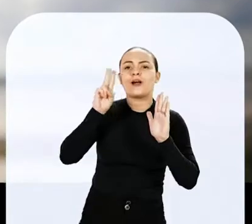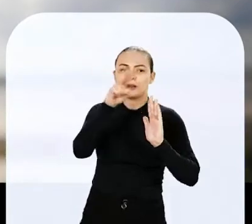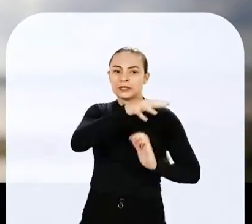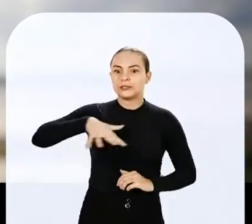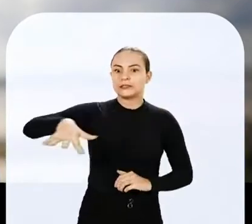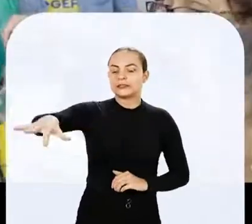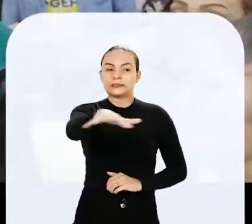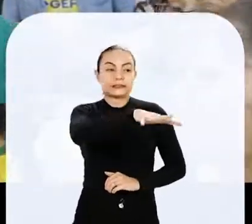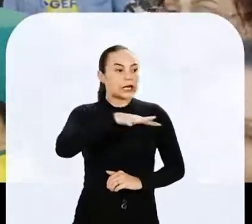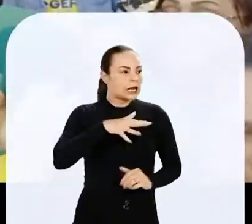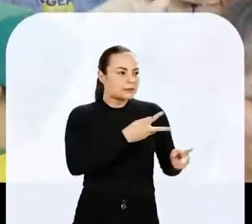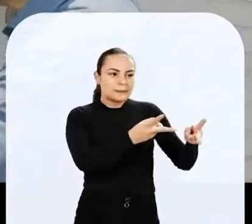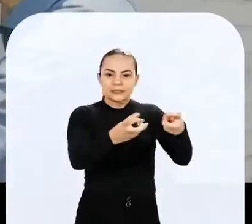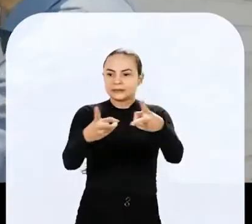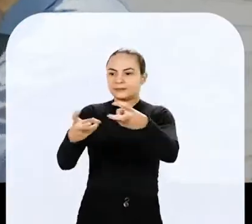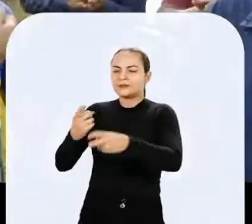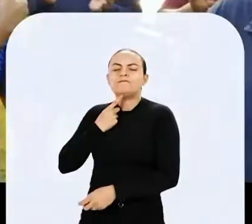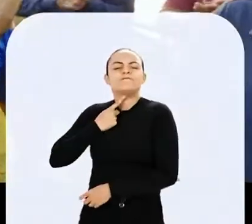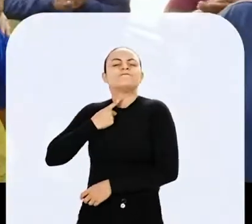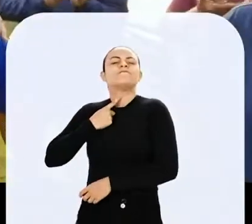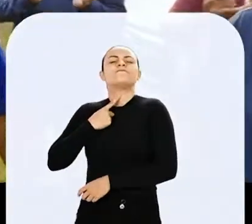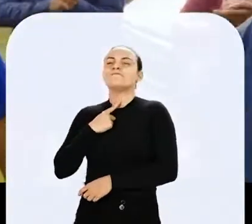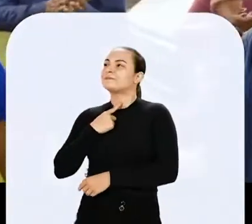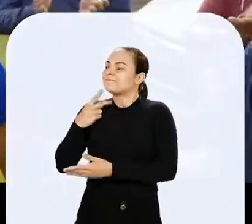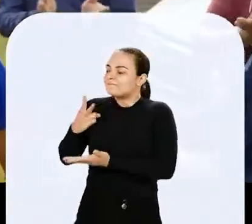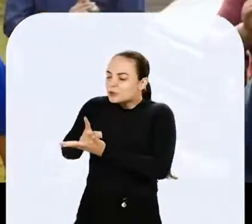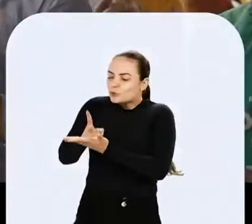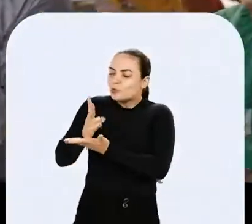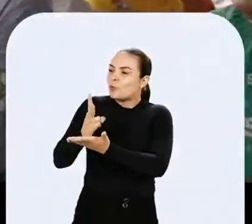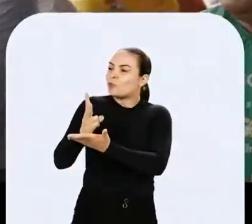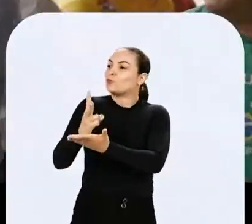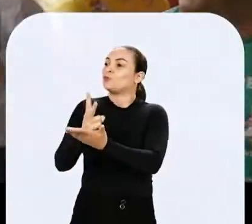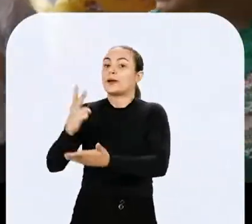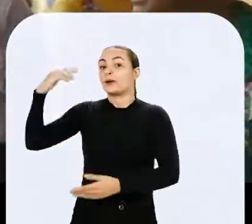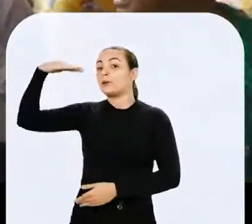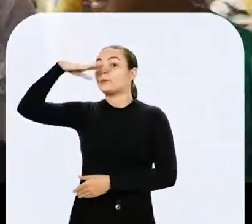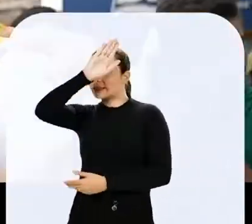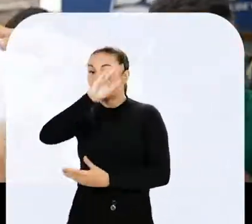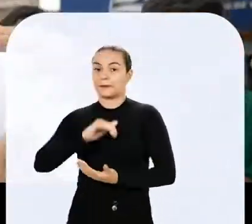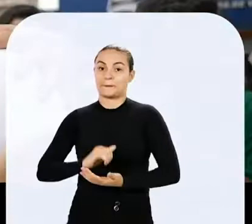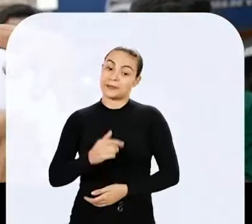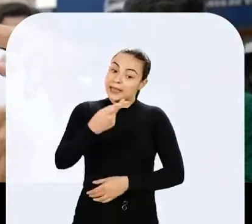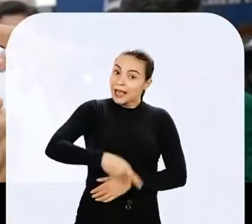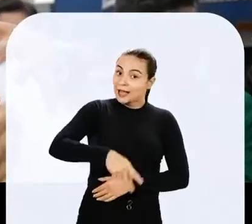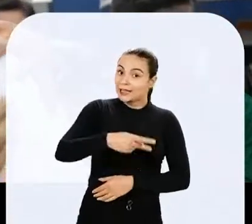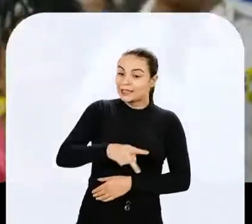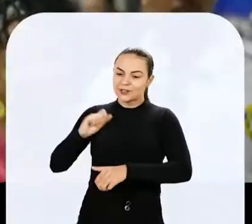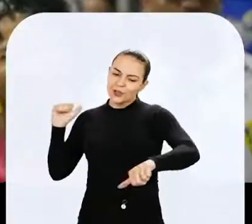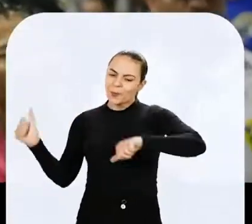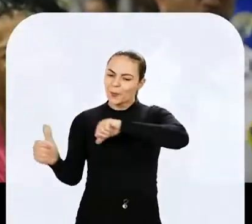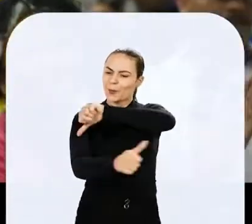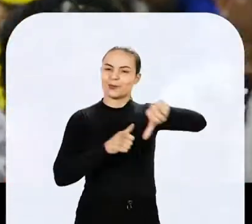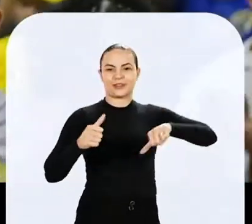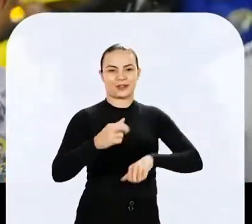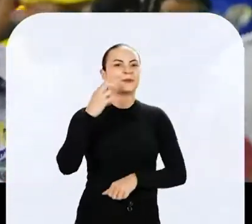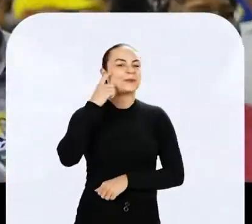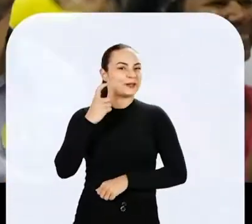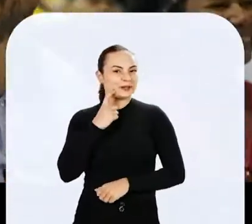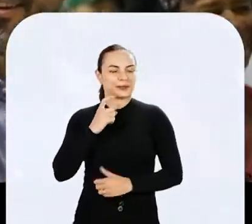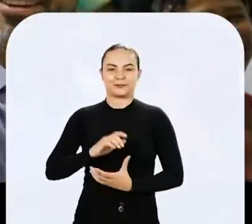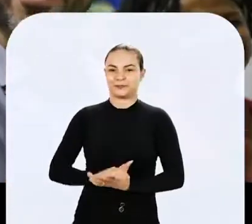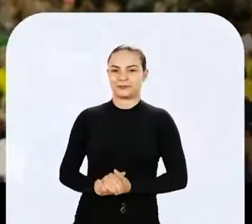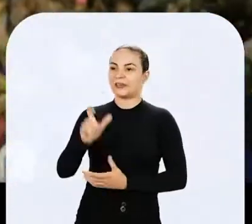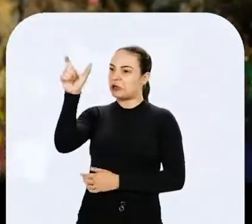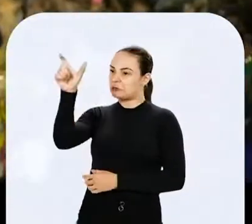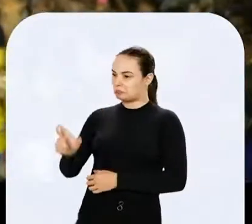momento histórico. Nas ruas, nos bairros, nas rodas de conversa, o que podemos ver é o desejo de seguir com o nosso presidente